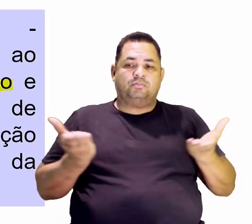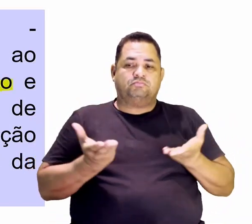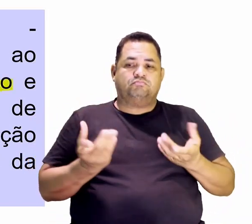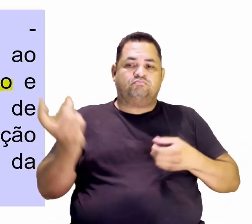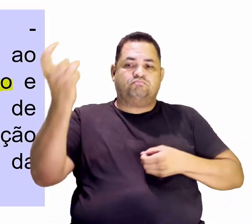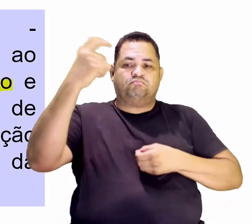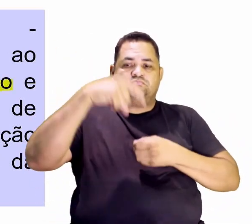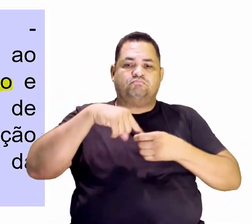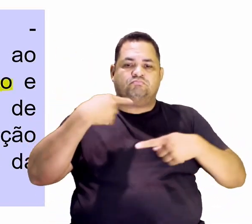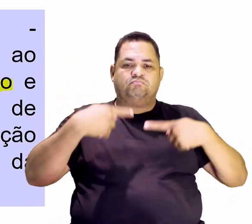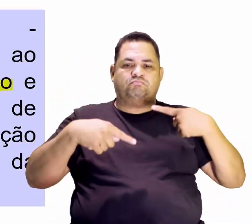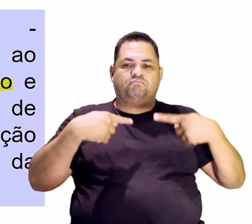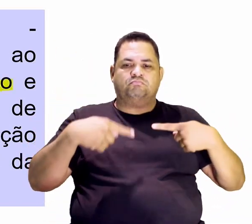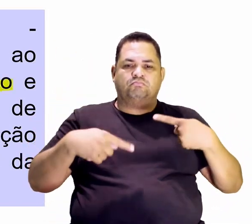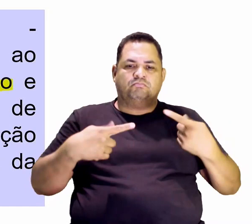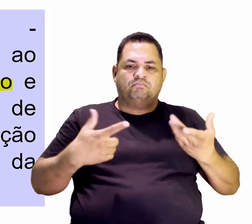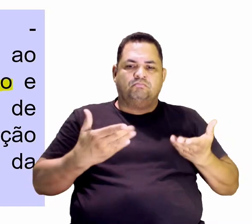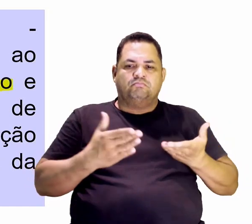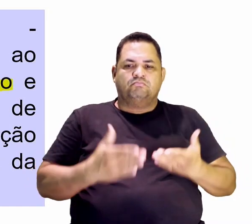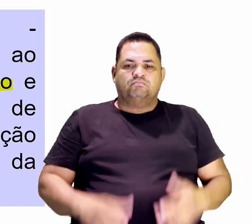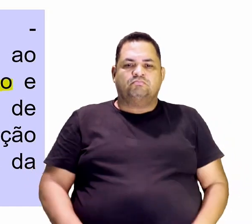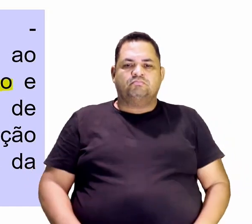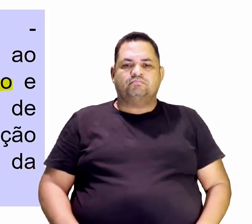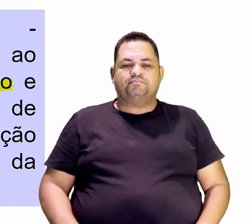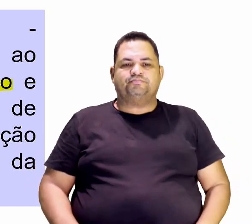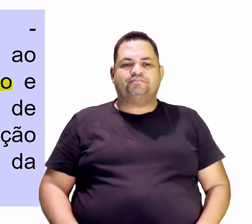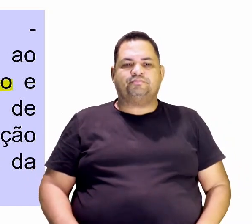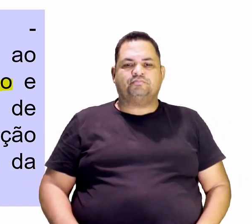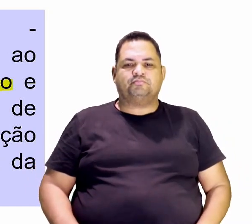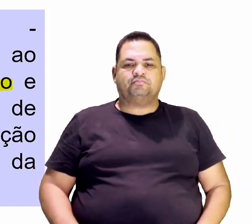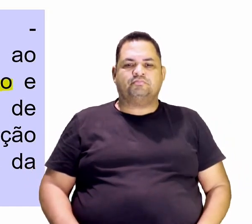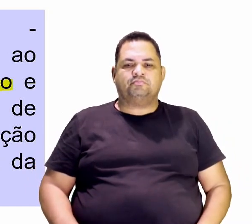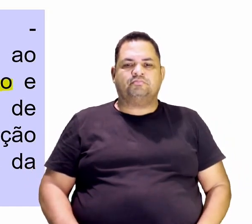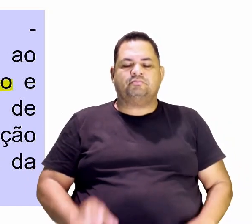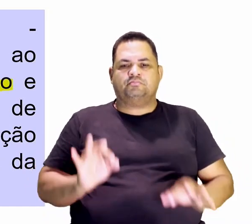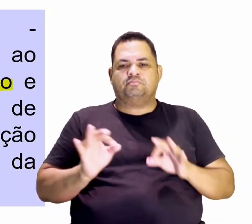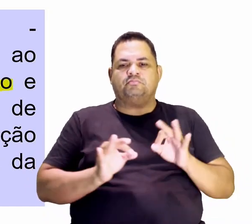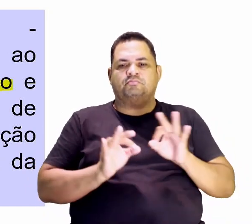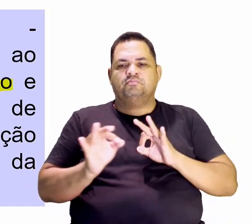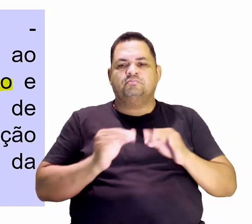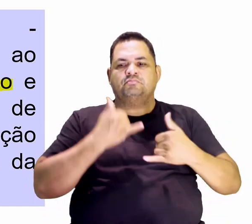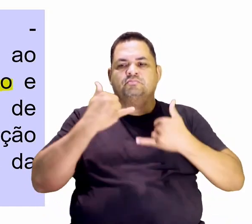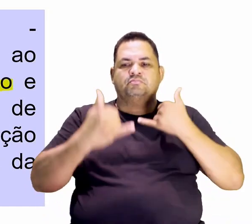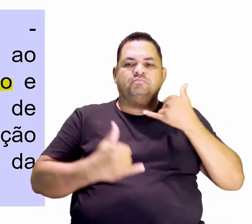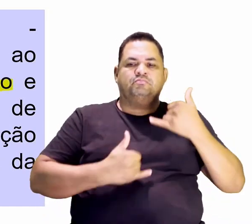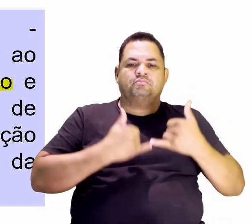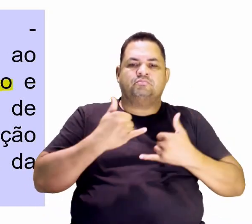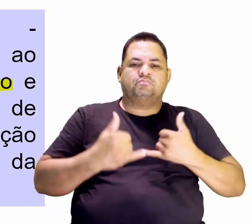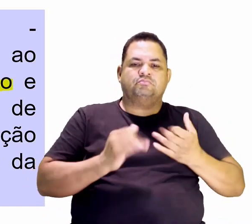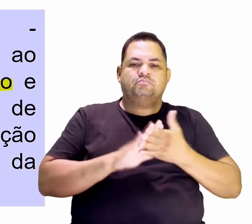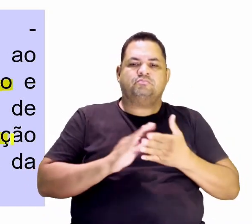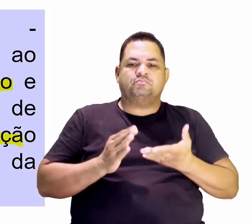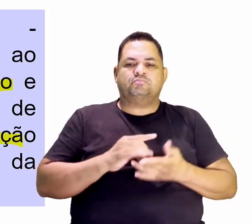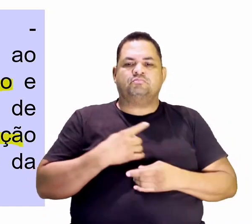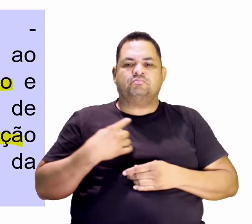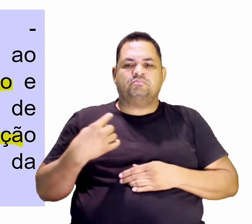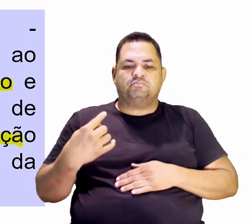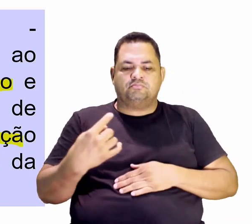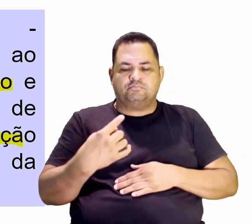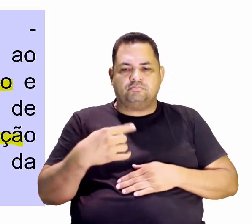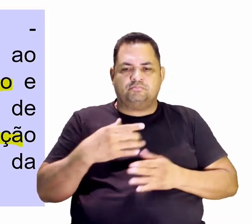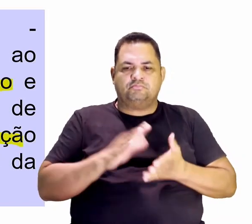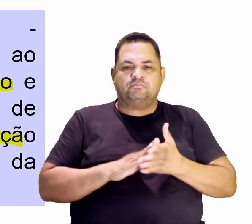para a política, né? Um comportamento político, né? Um comportamento aí para as formas de lazer, de circulação